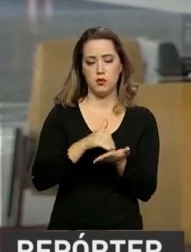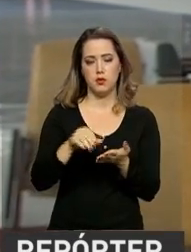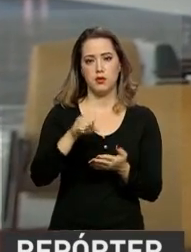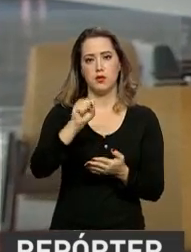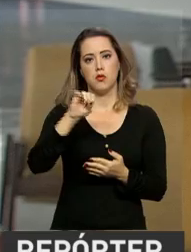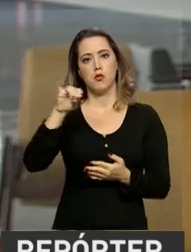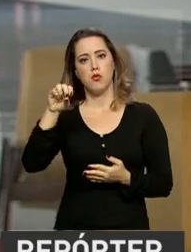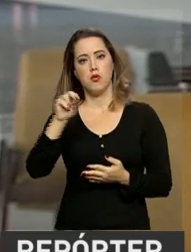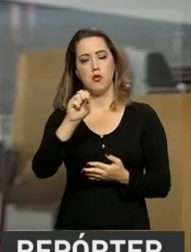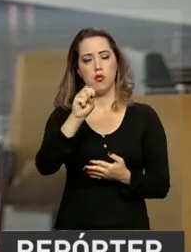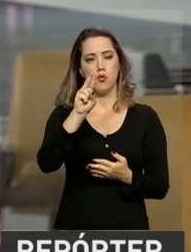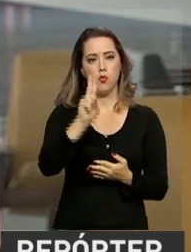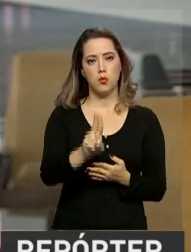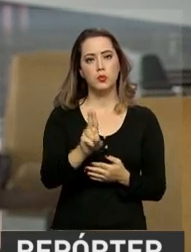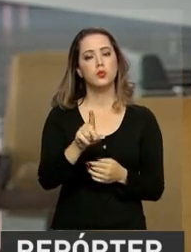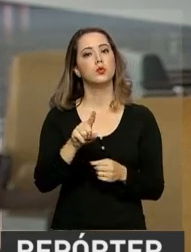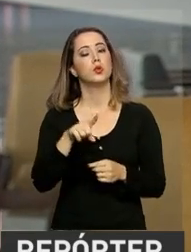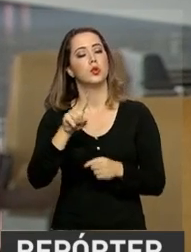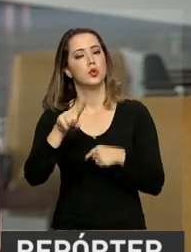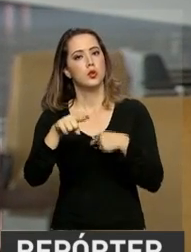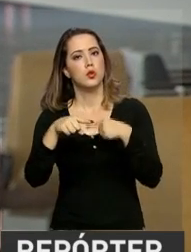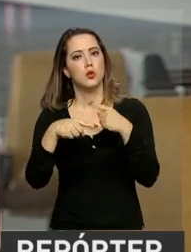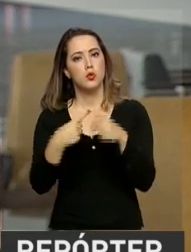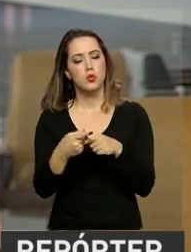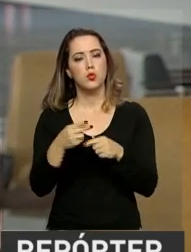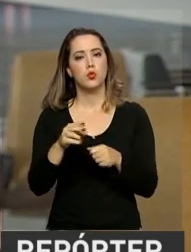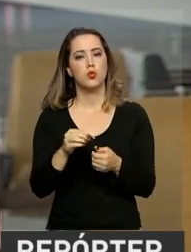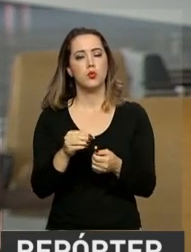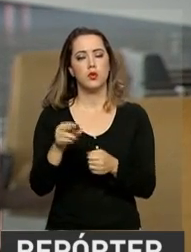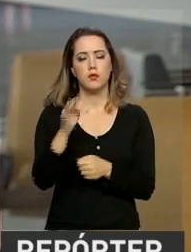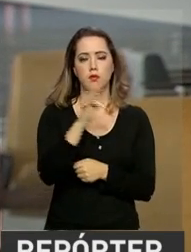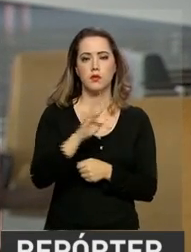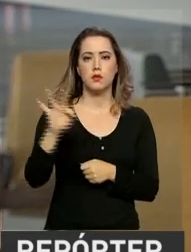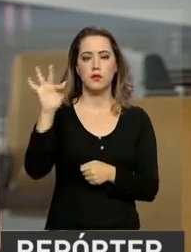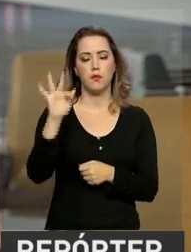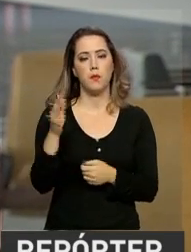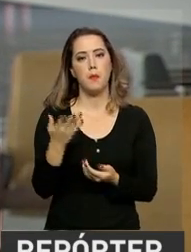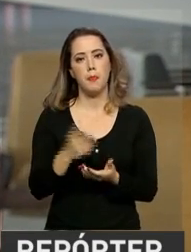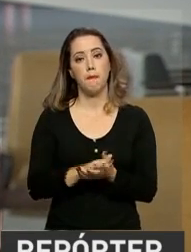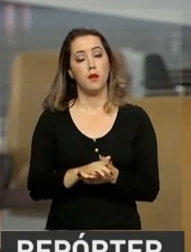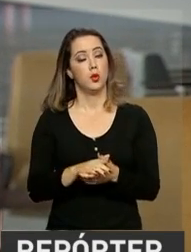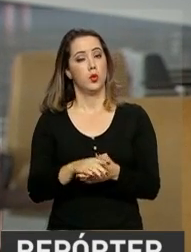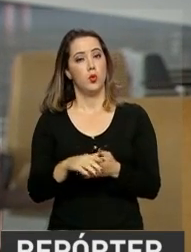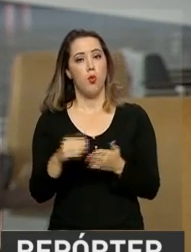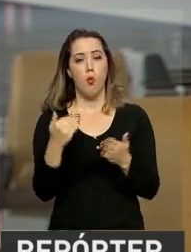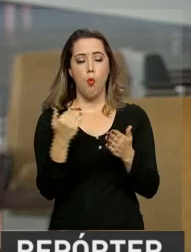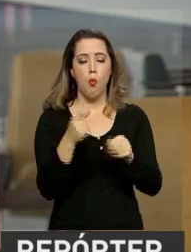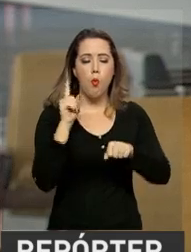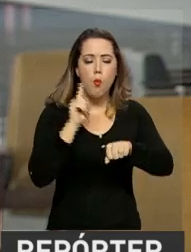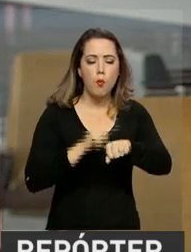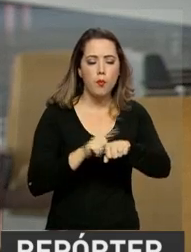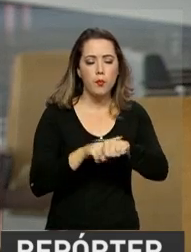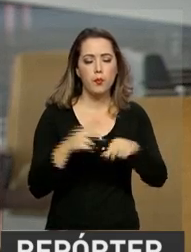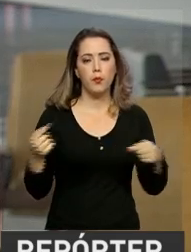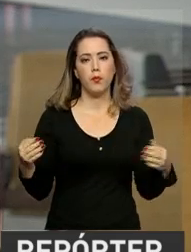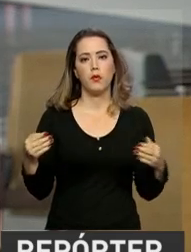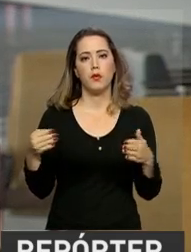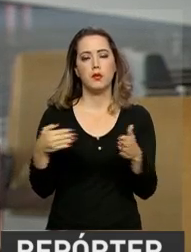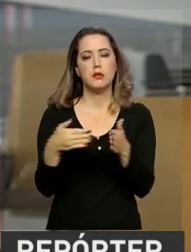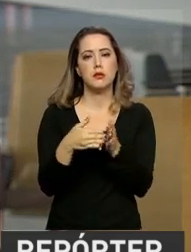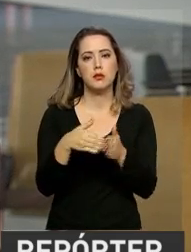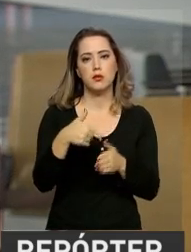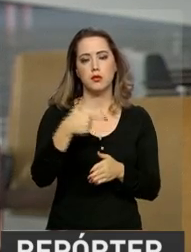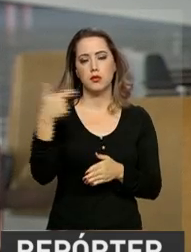seleção unificada da educação superior para esse segundo semestre o prazo vai até o dia 2 de junho são mais de